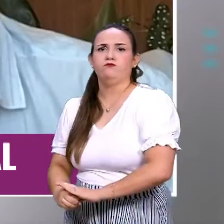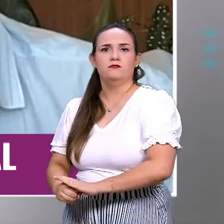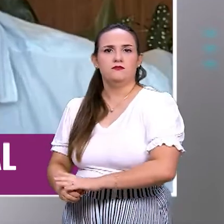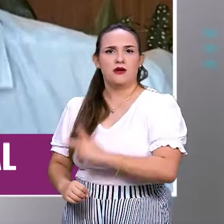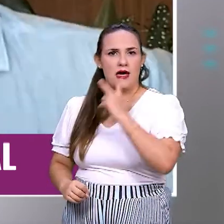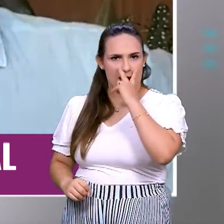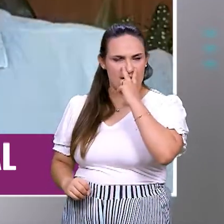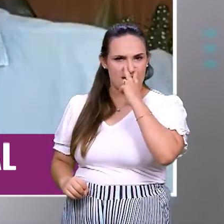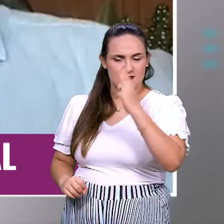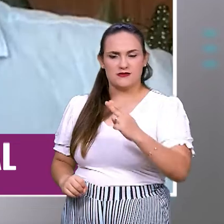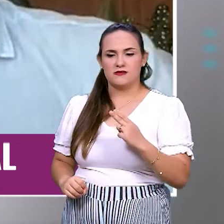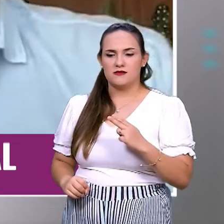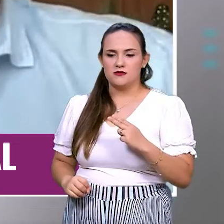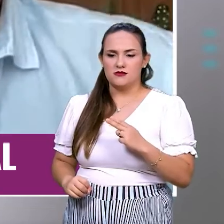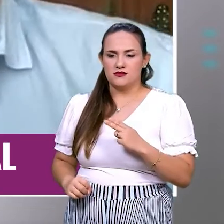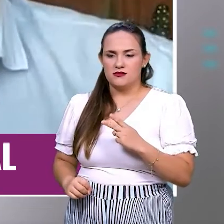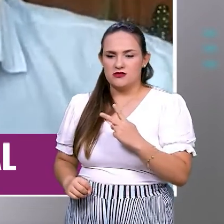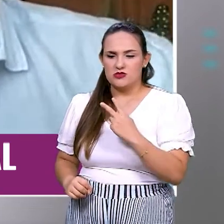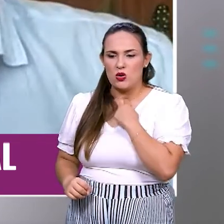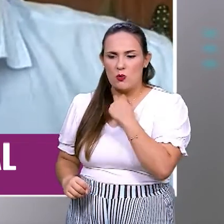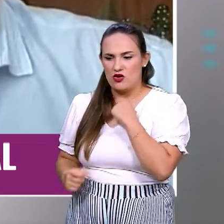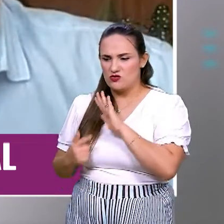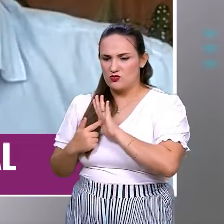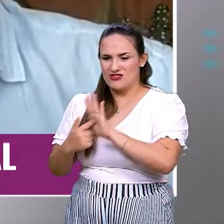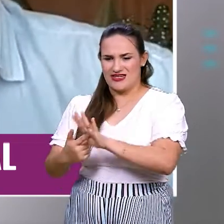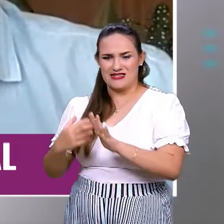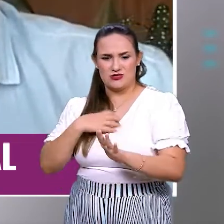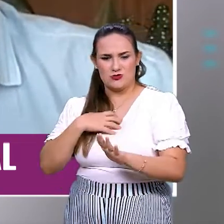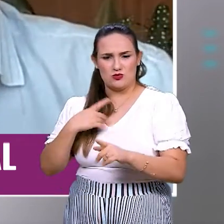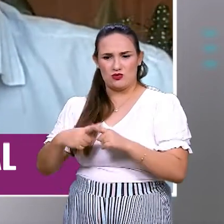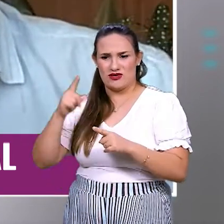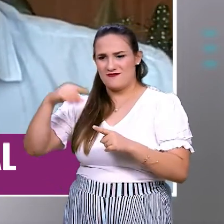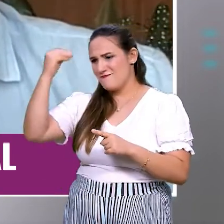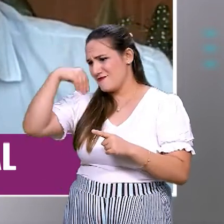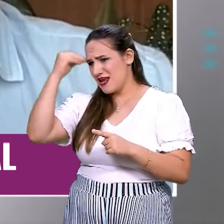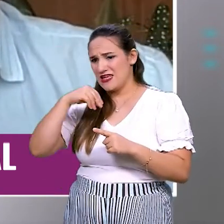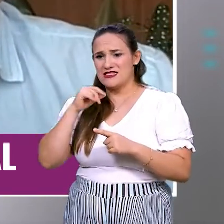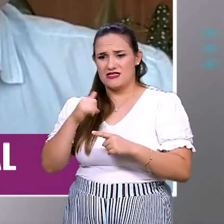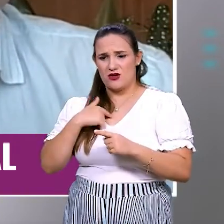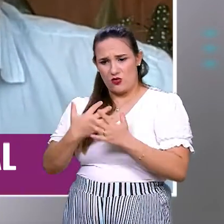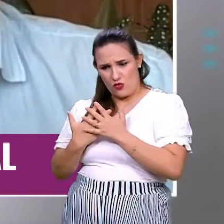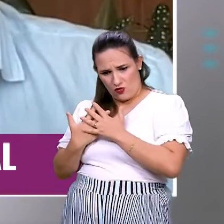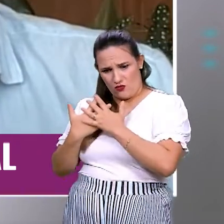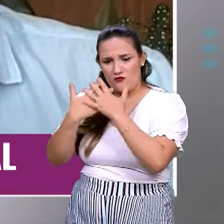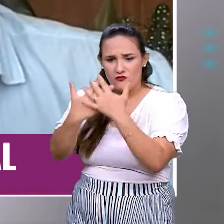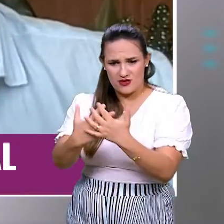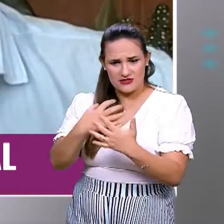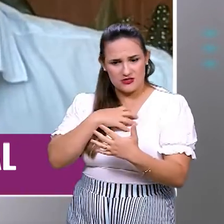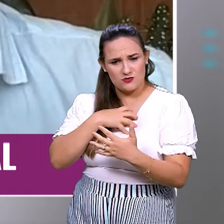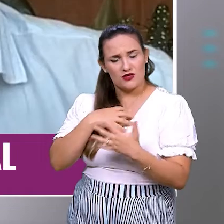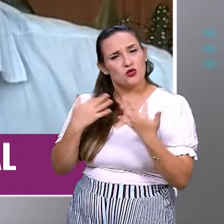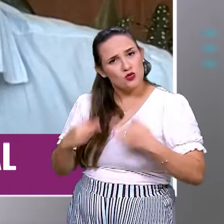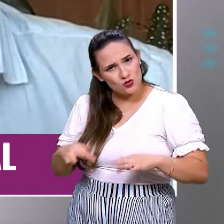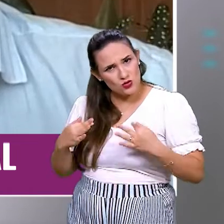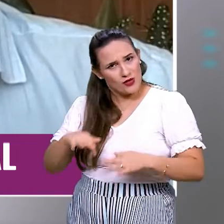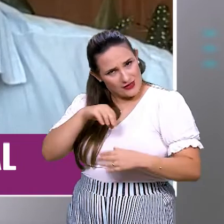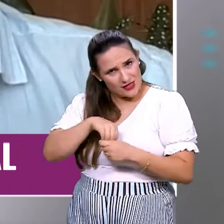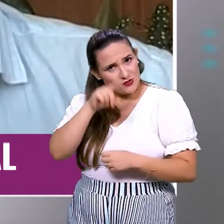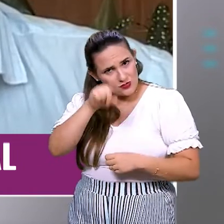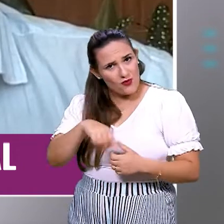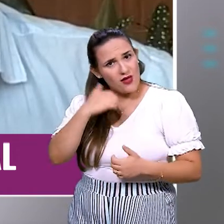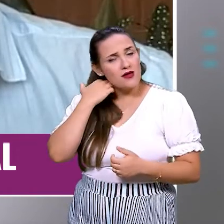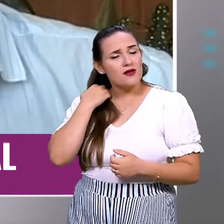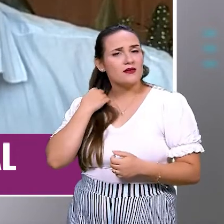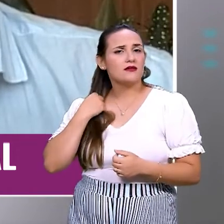os nossos sentimentos, né? É como se a gente mostrasse um ponto de fraqueza para as pessoas ao compartilhar aquilo que a